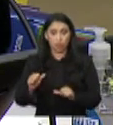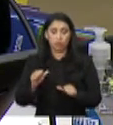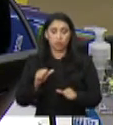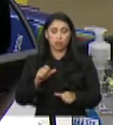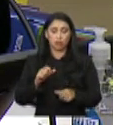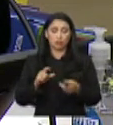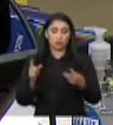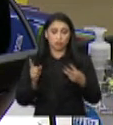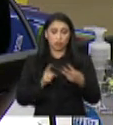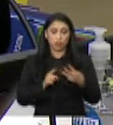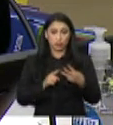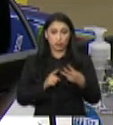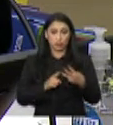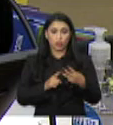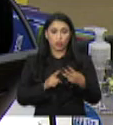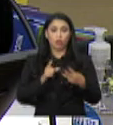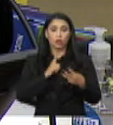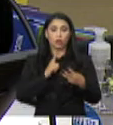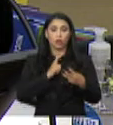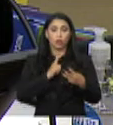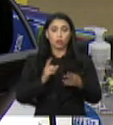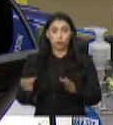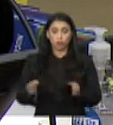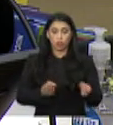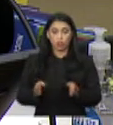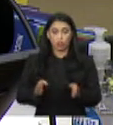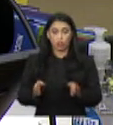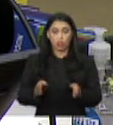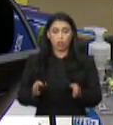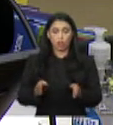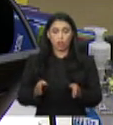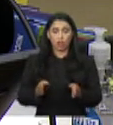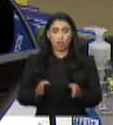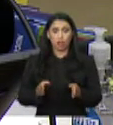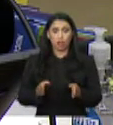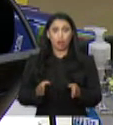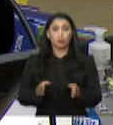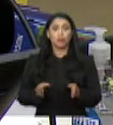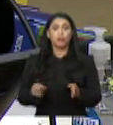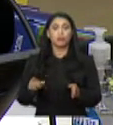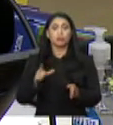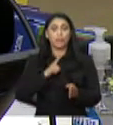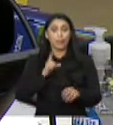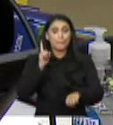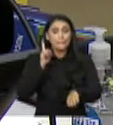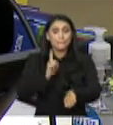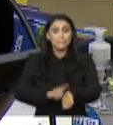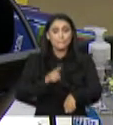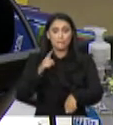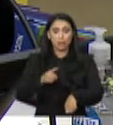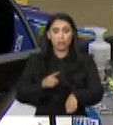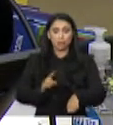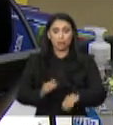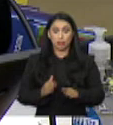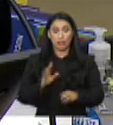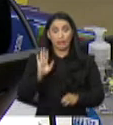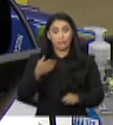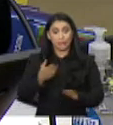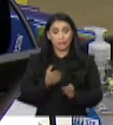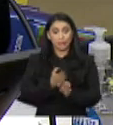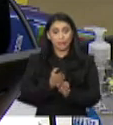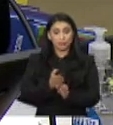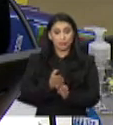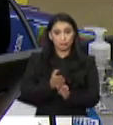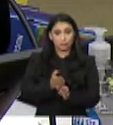terceiro lugar trato da prescrição intercorrente no sentido de aplicação imediata Mas a partir do